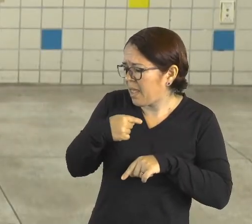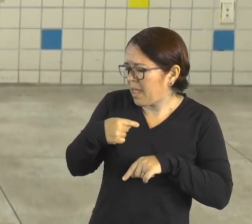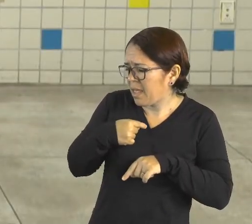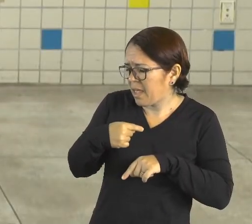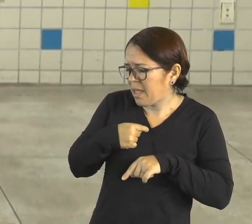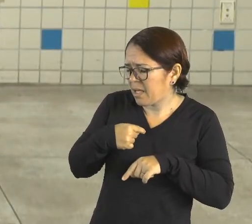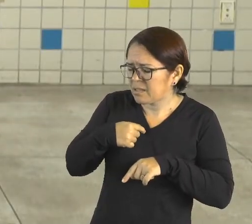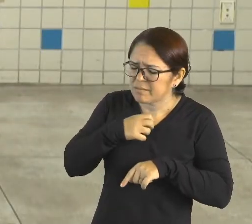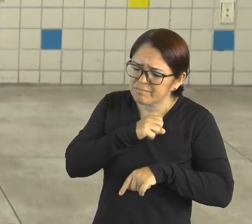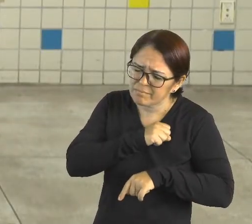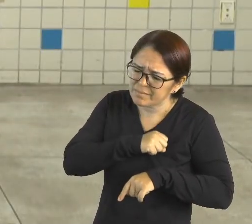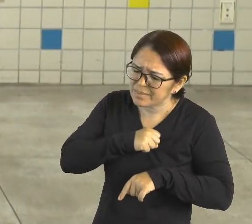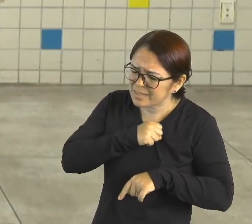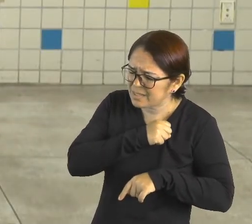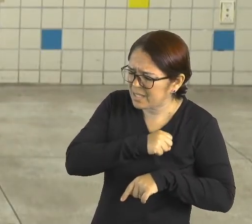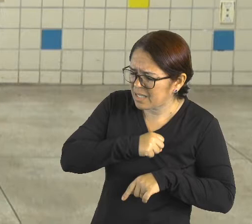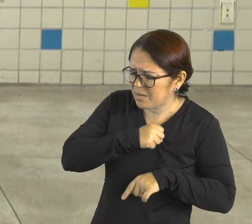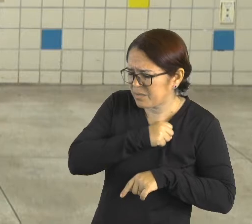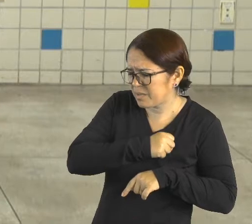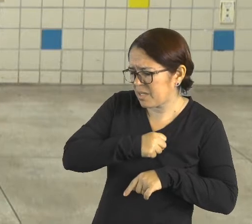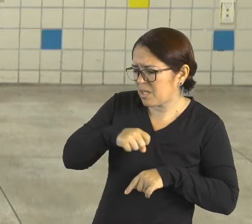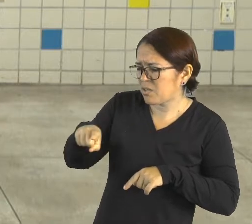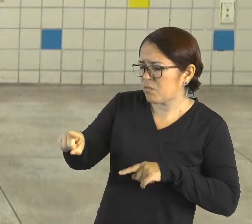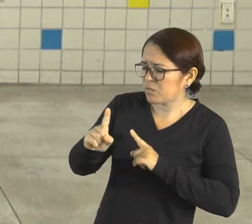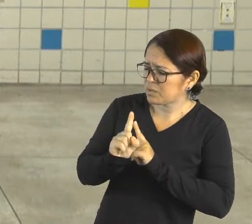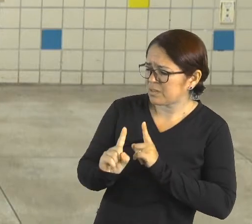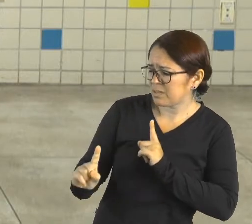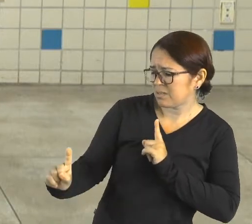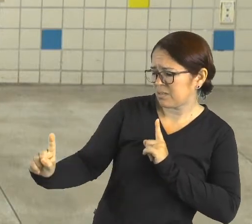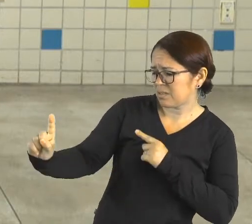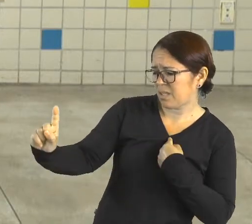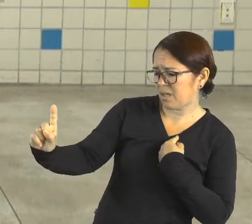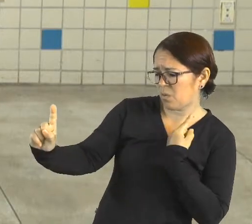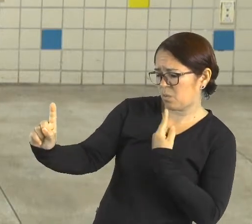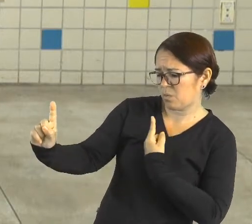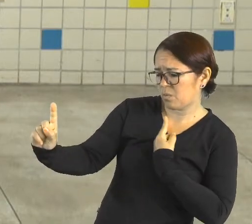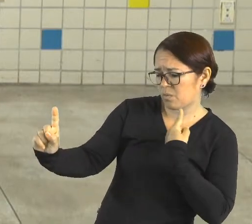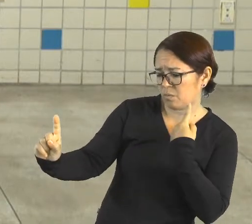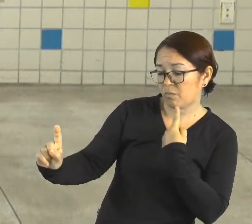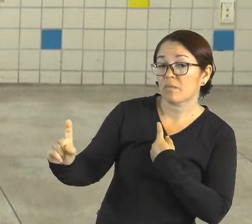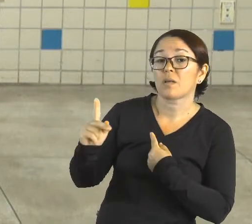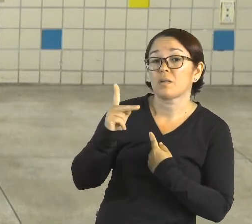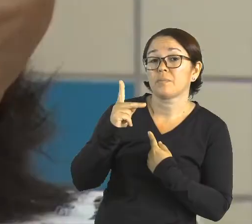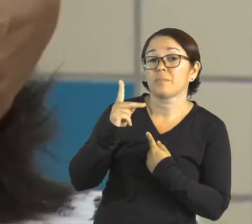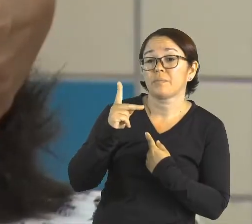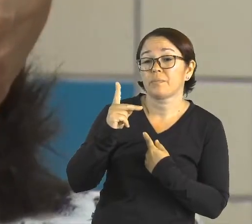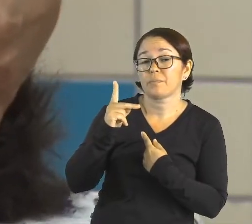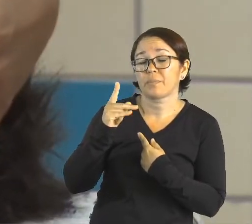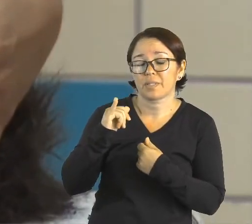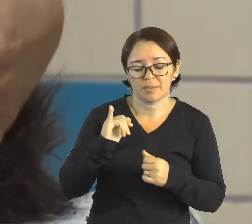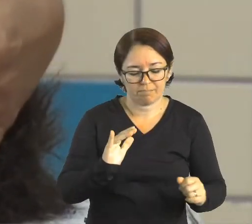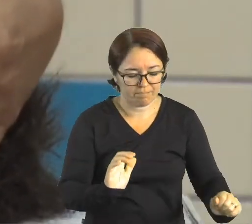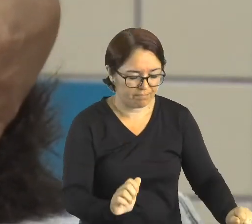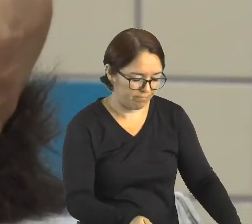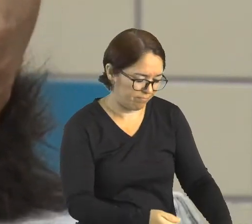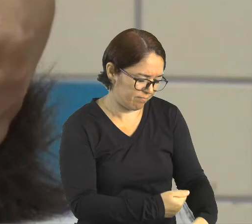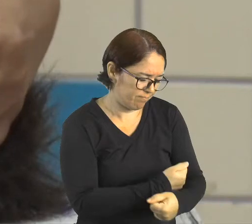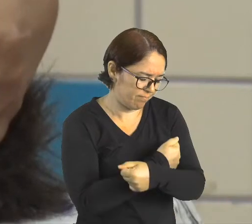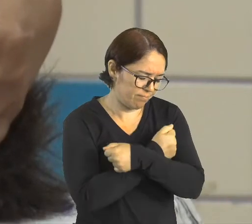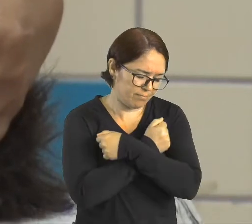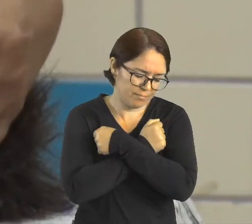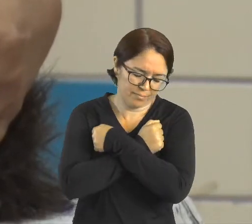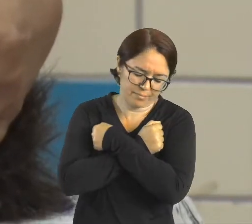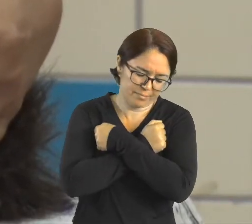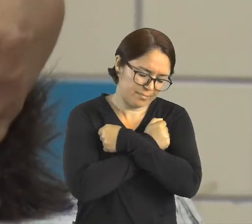de saudade quando você sai. Aí o papai macaco pegou o macaquinho, colocou em seus braços,